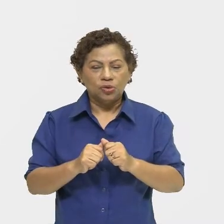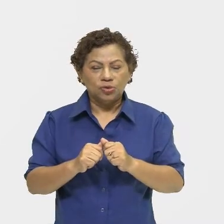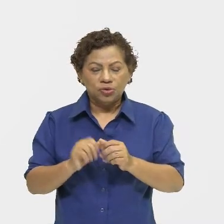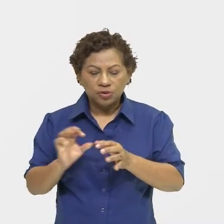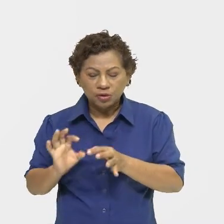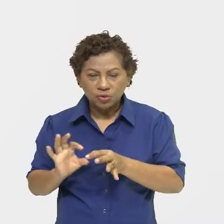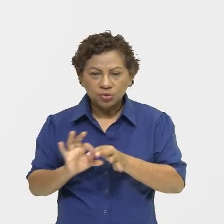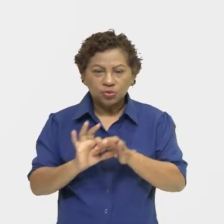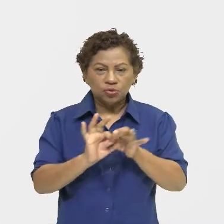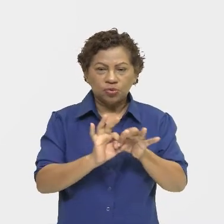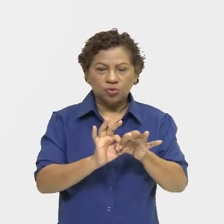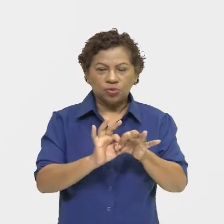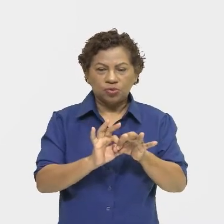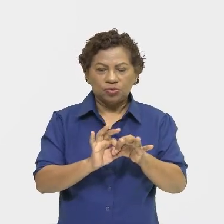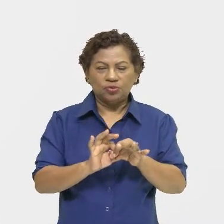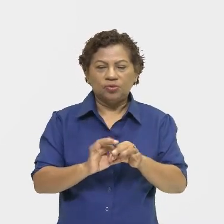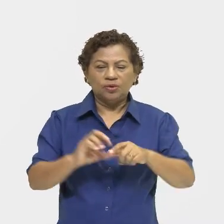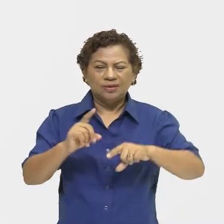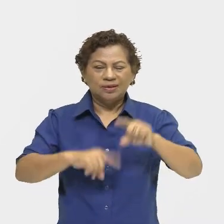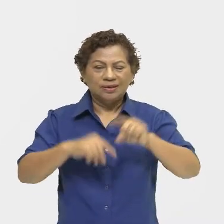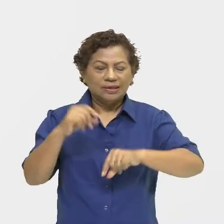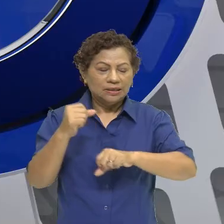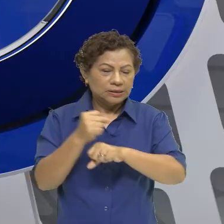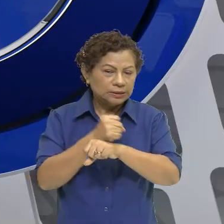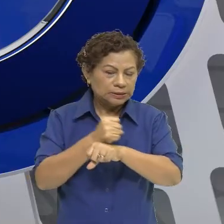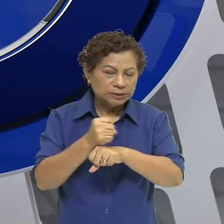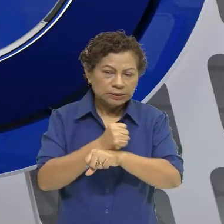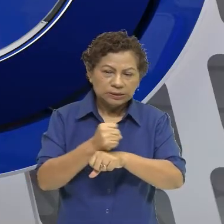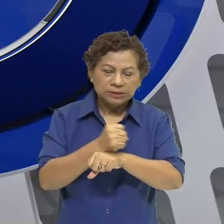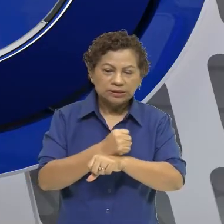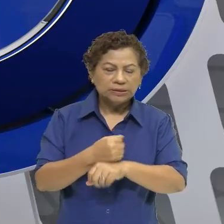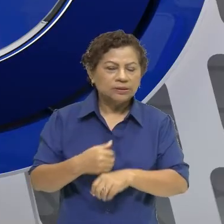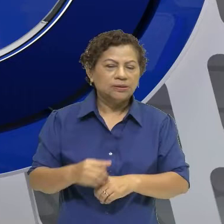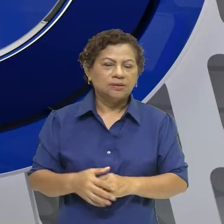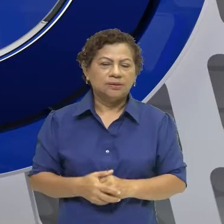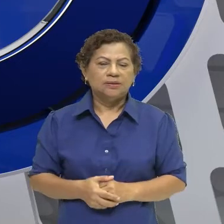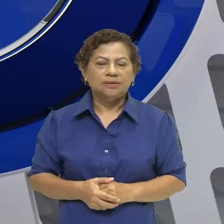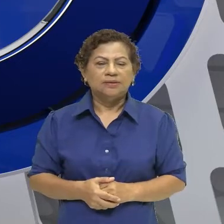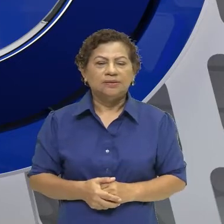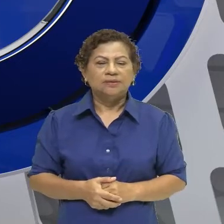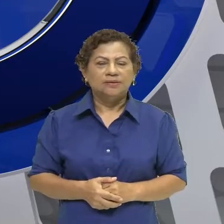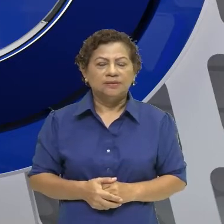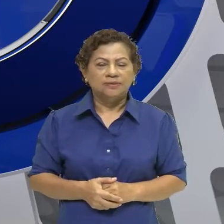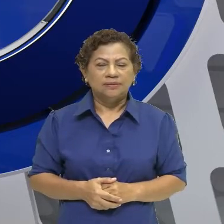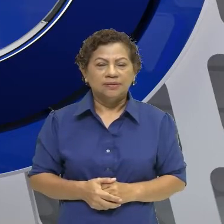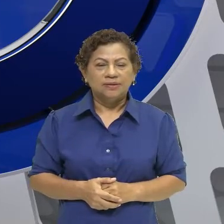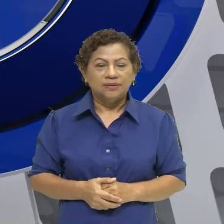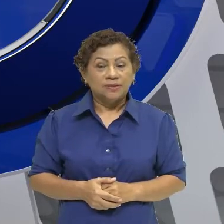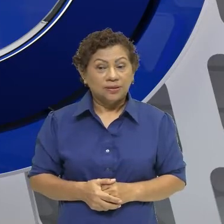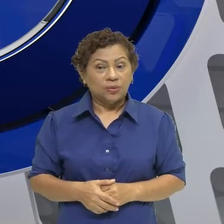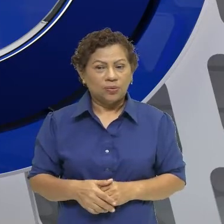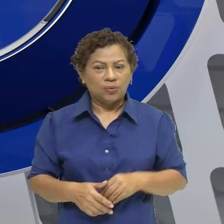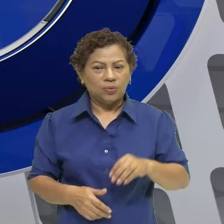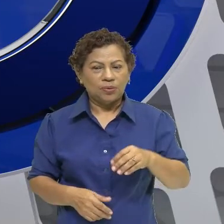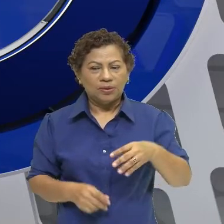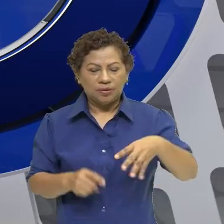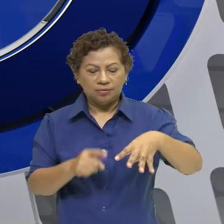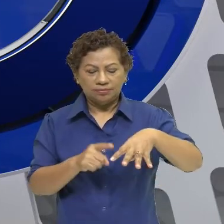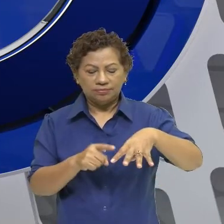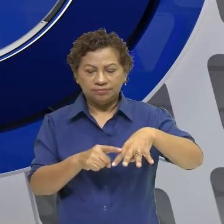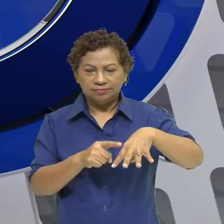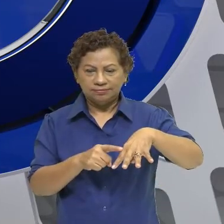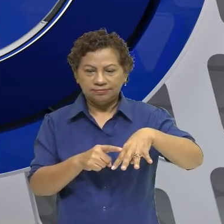É o instrumento mais antigo do samba. Então, aí vocês estão vendo, a imagem do agogô são 4,